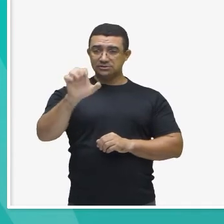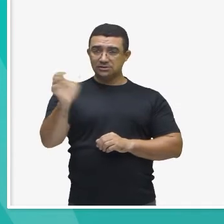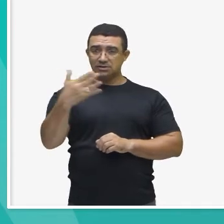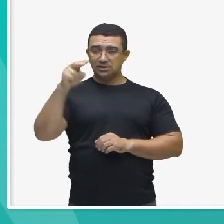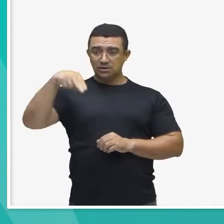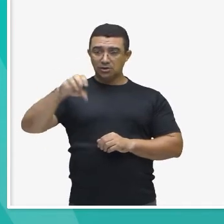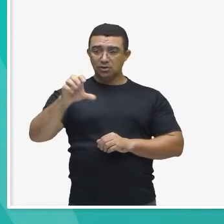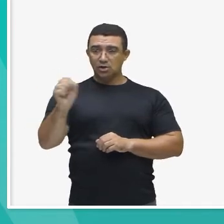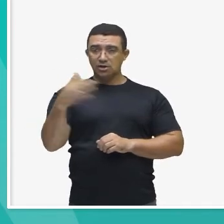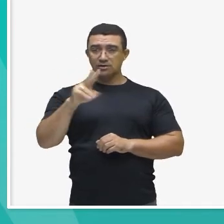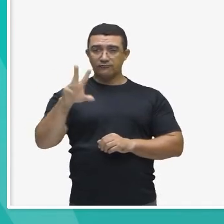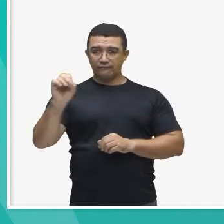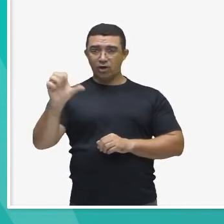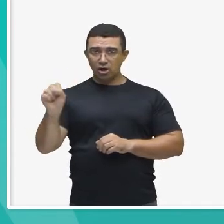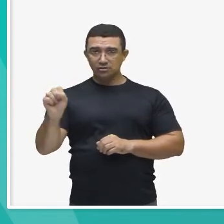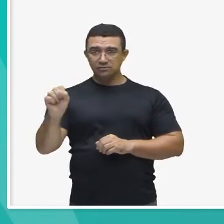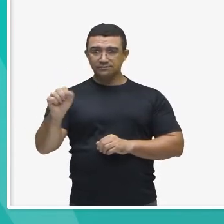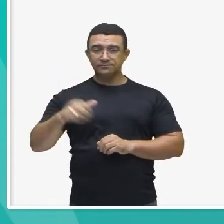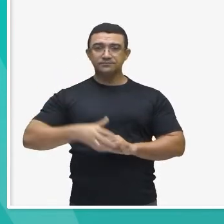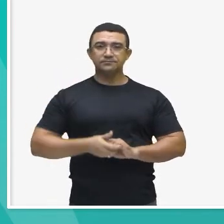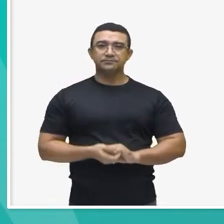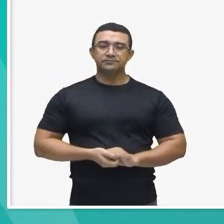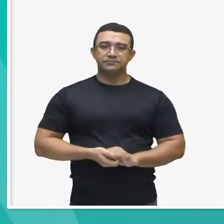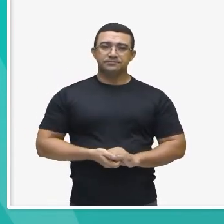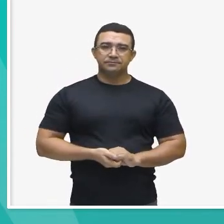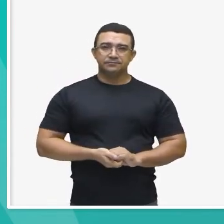tá certo?